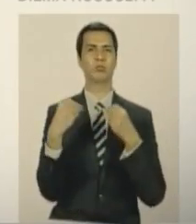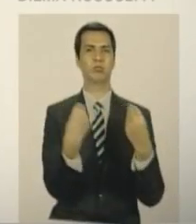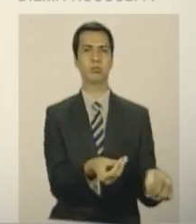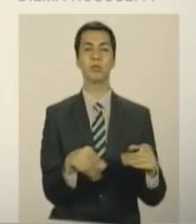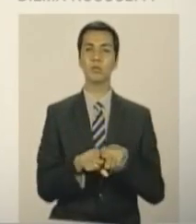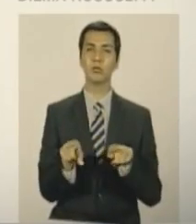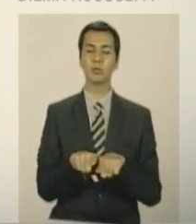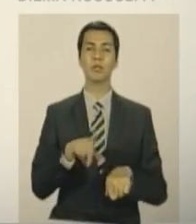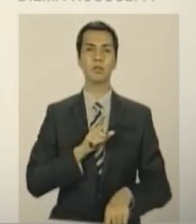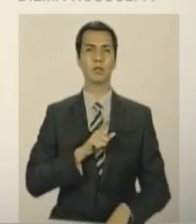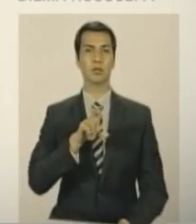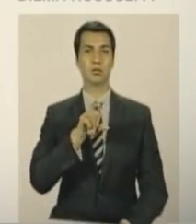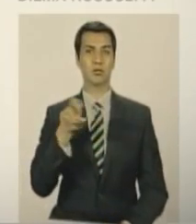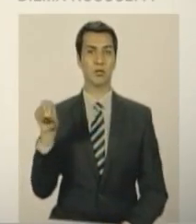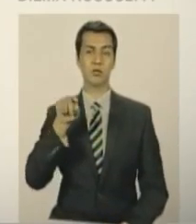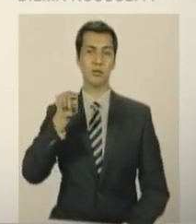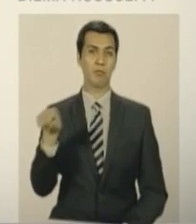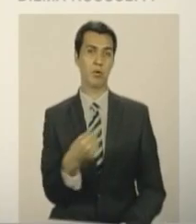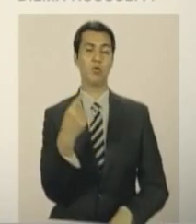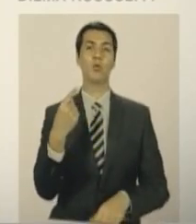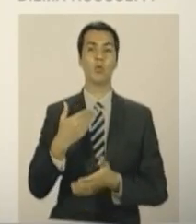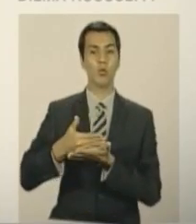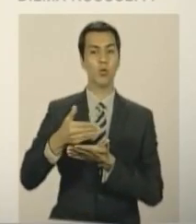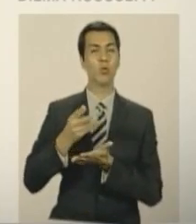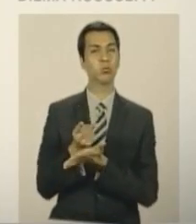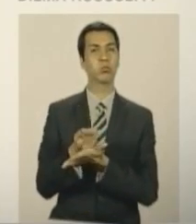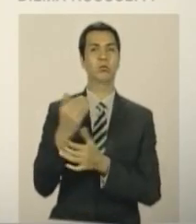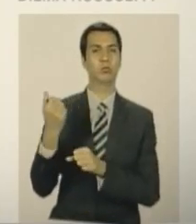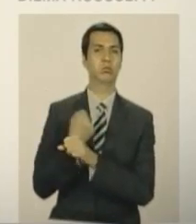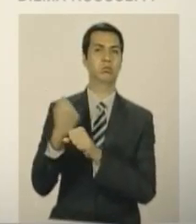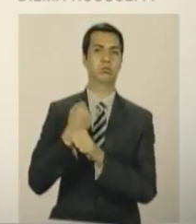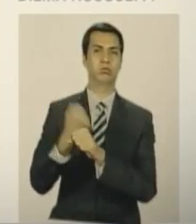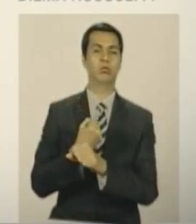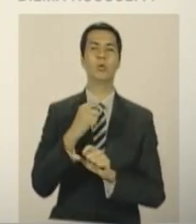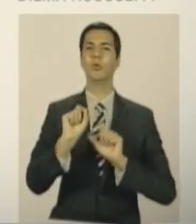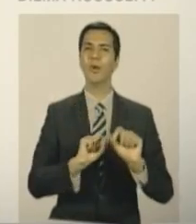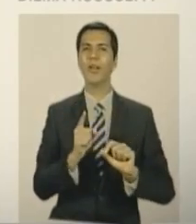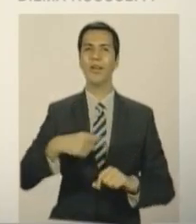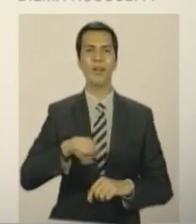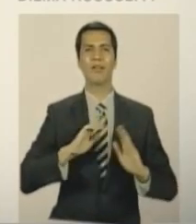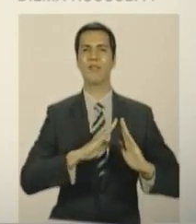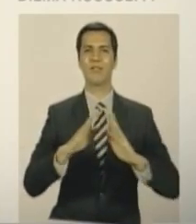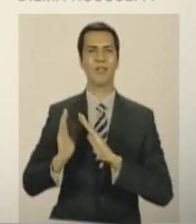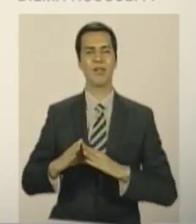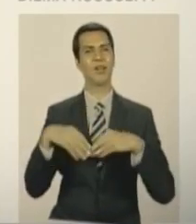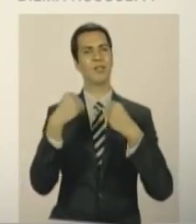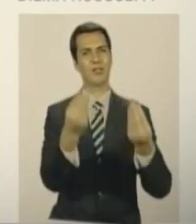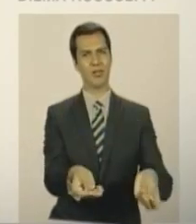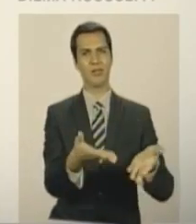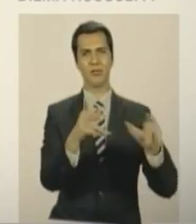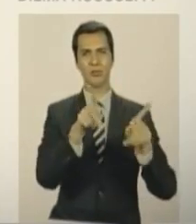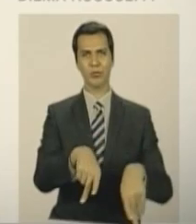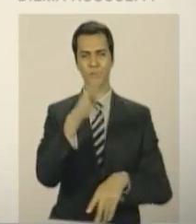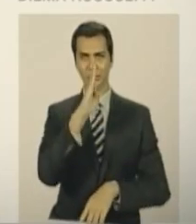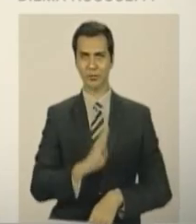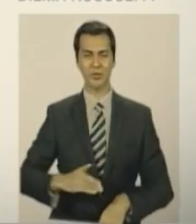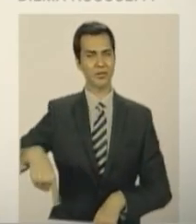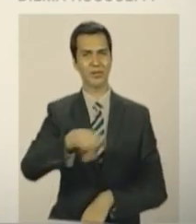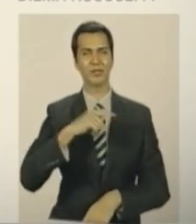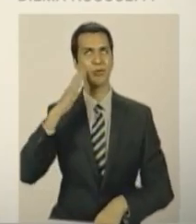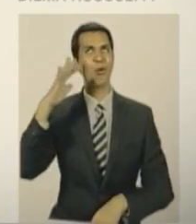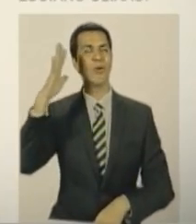500.000 ainda em obras. É o sonho da casa própria, Luciano, o sonho de muitos brasileiros e brasileiras se